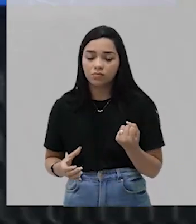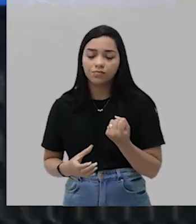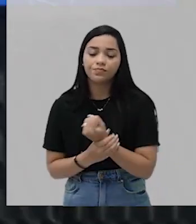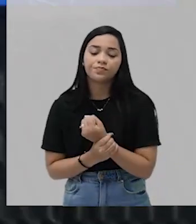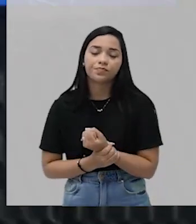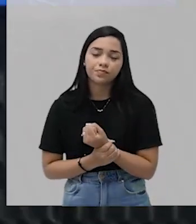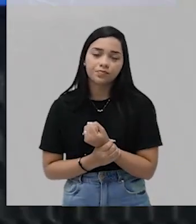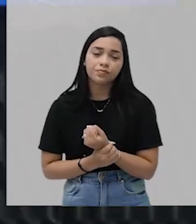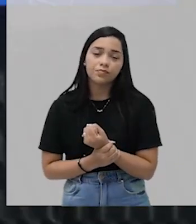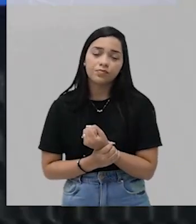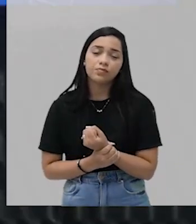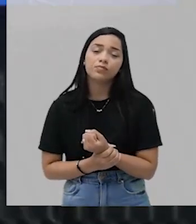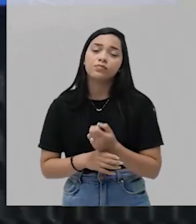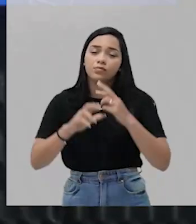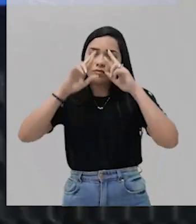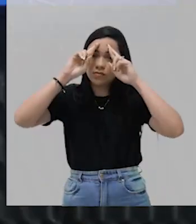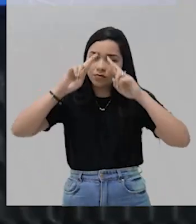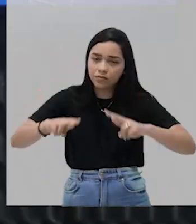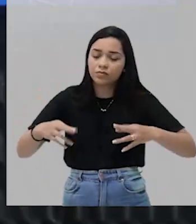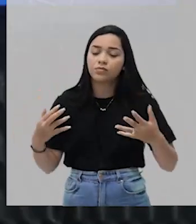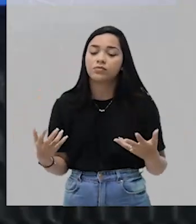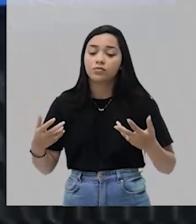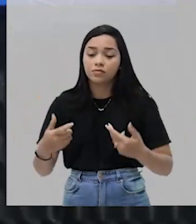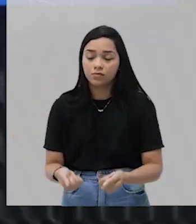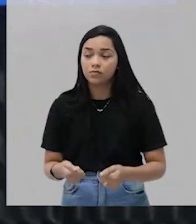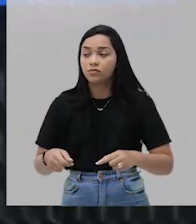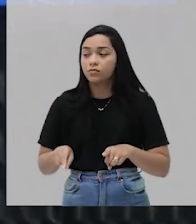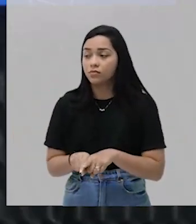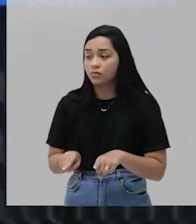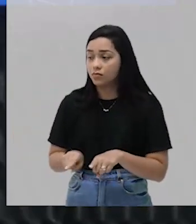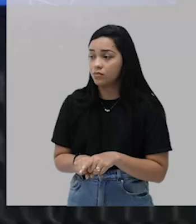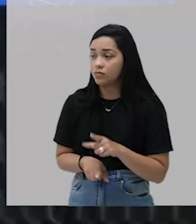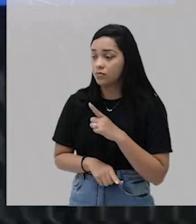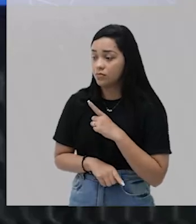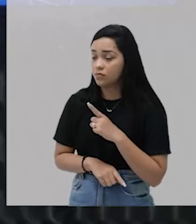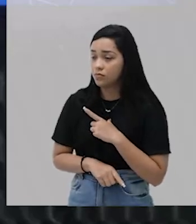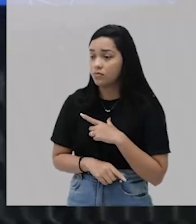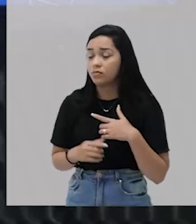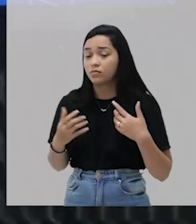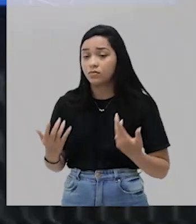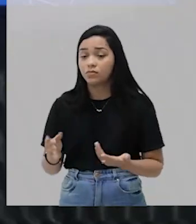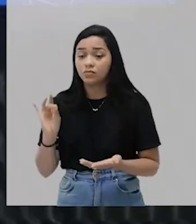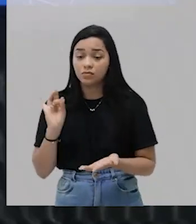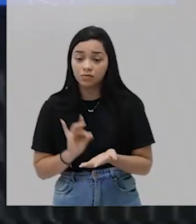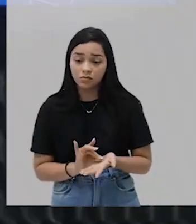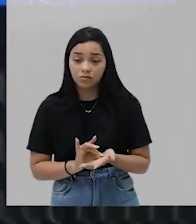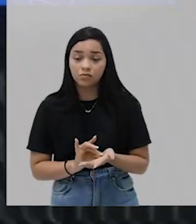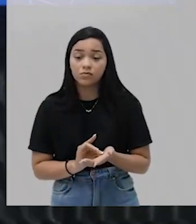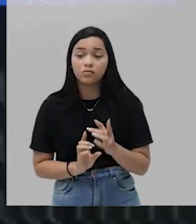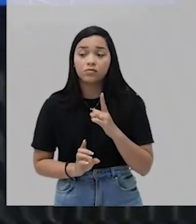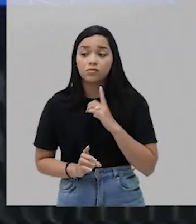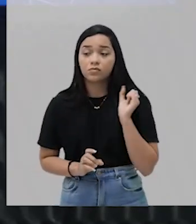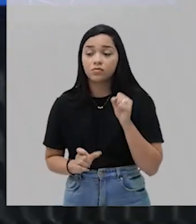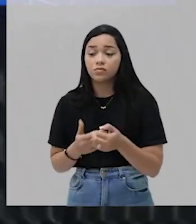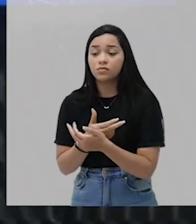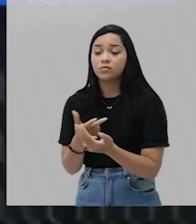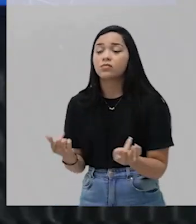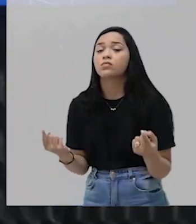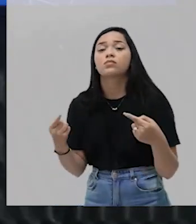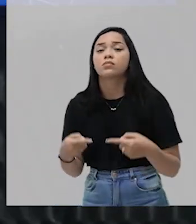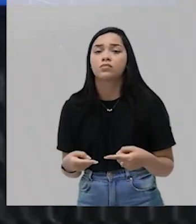pública que respeite, de qualidade. Então, na verdade, nós temos muitos